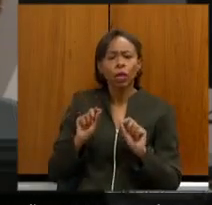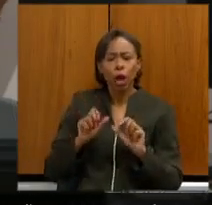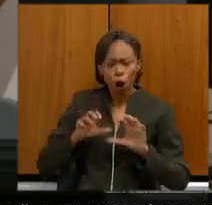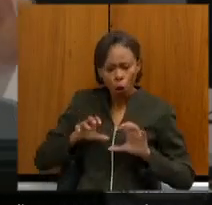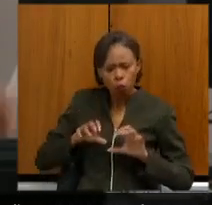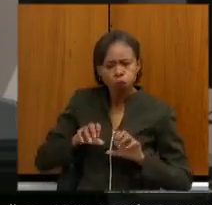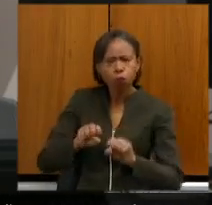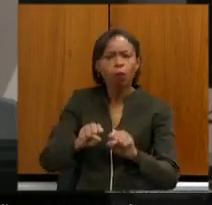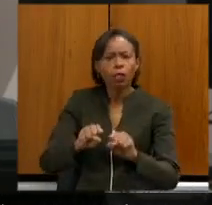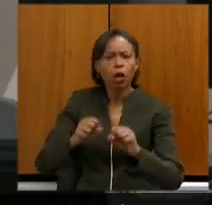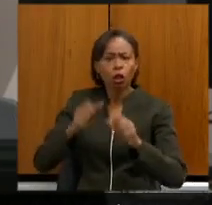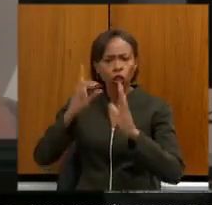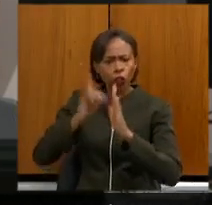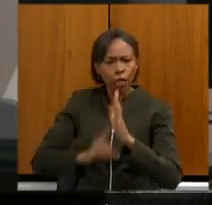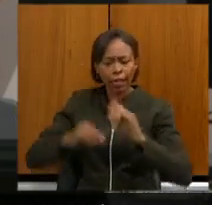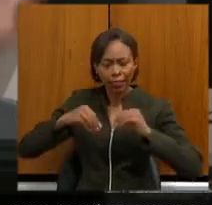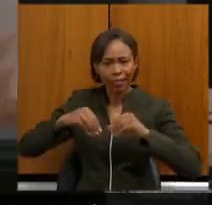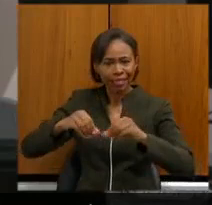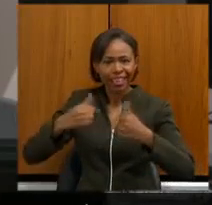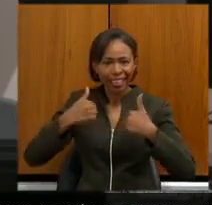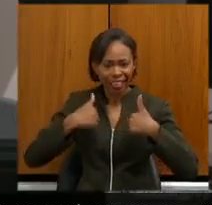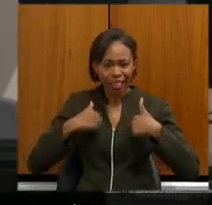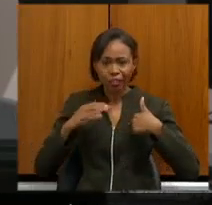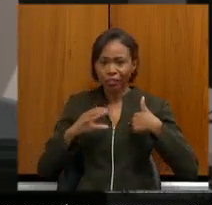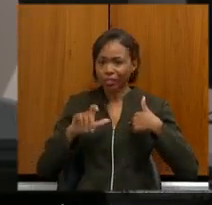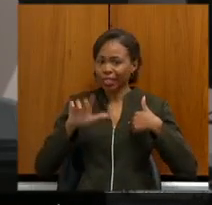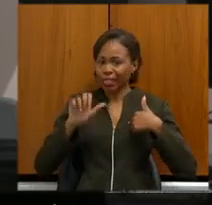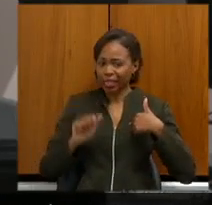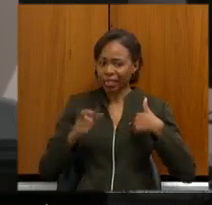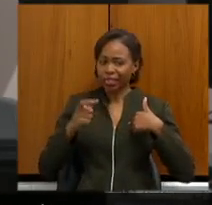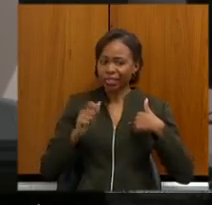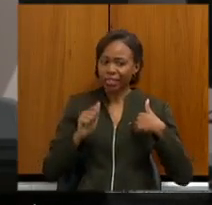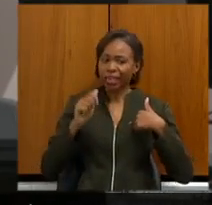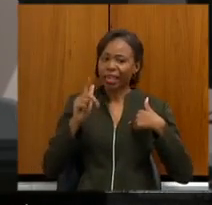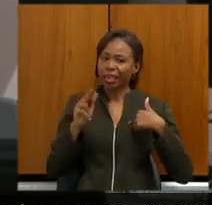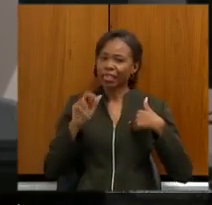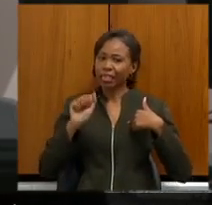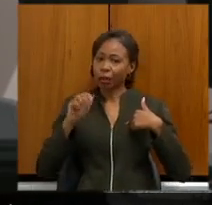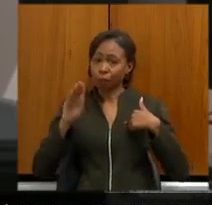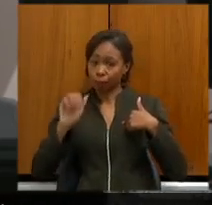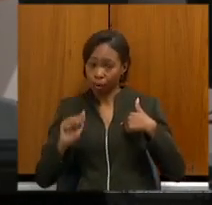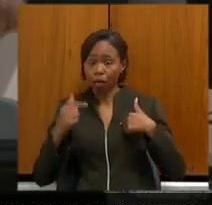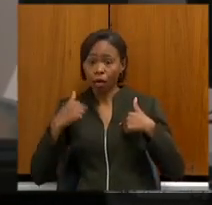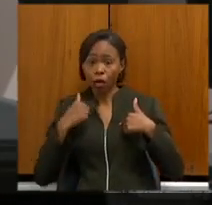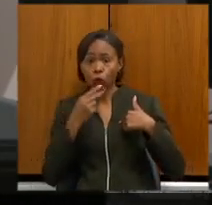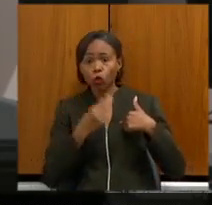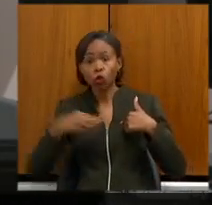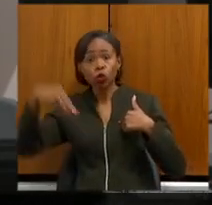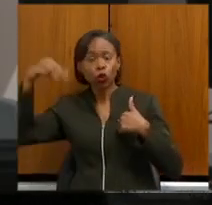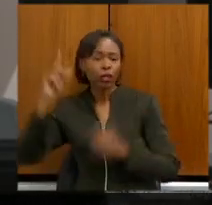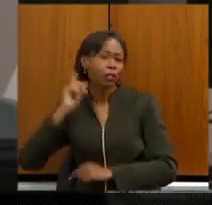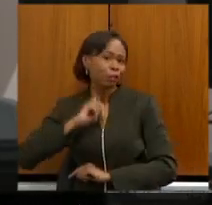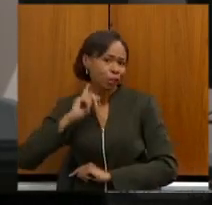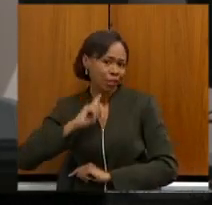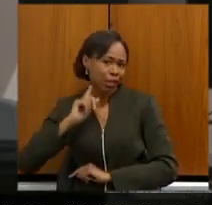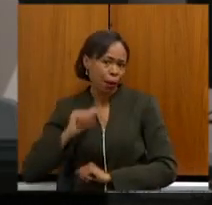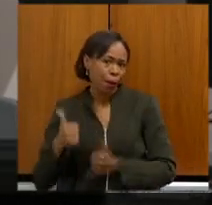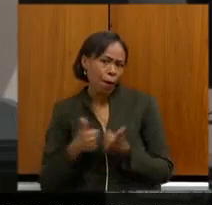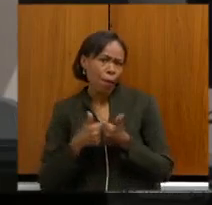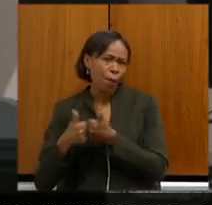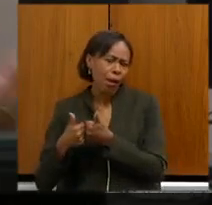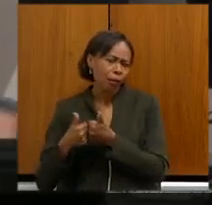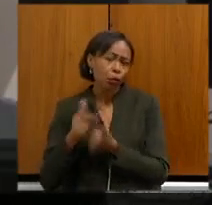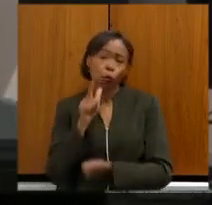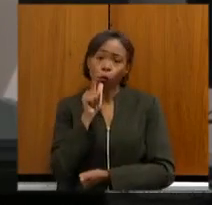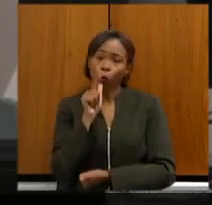eu sou séria xakriabá da região do extremo norte de Minas Gerais está ali localizado na margem do rio